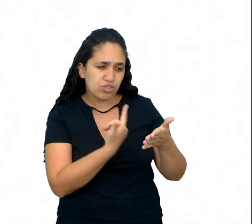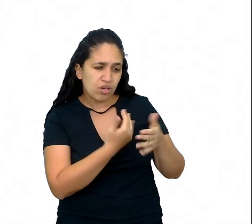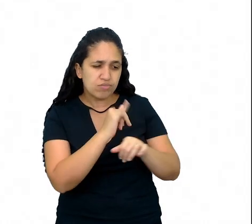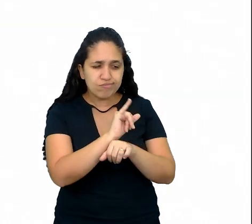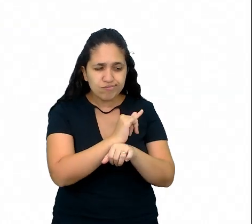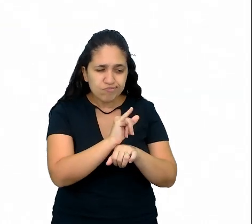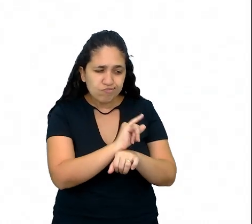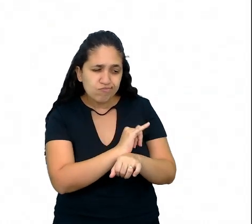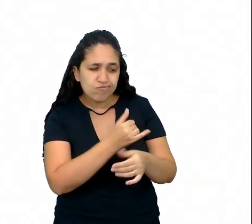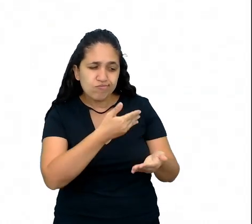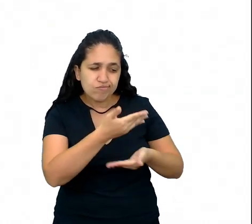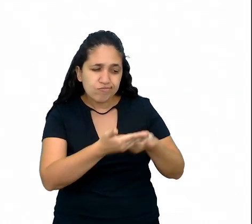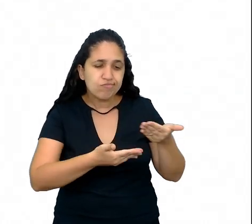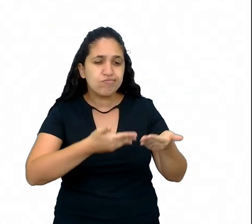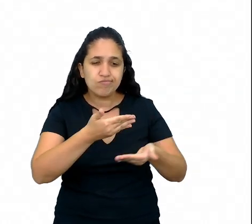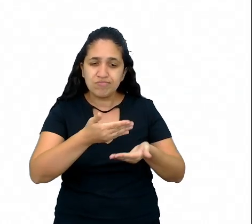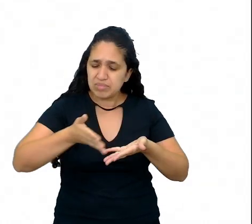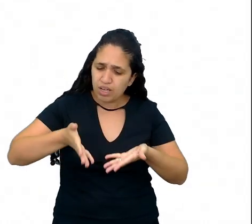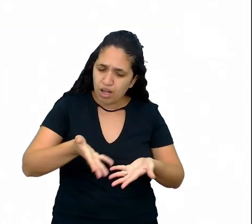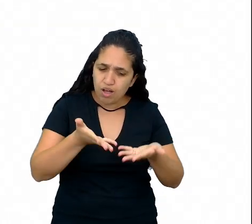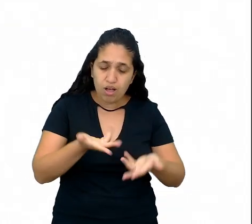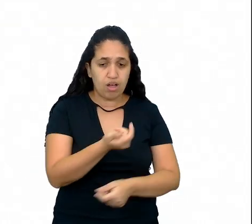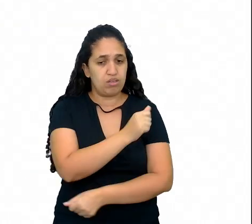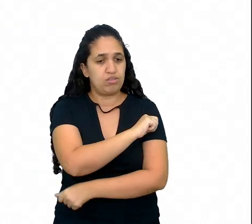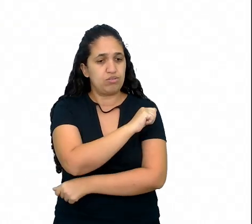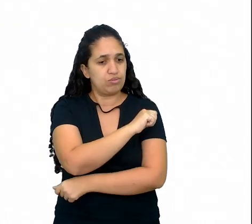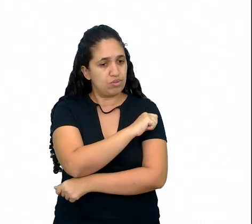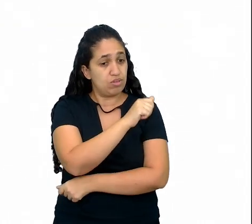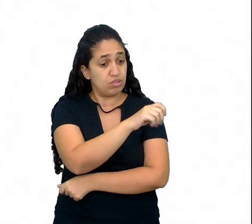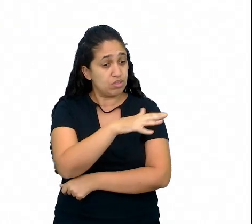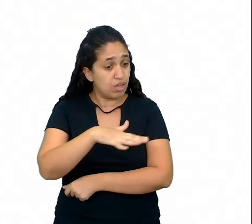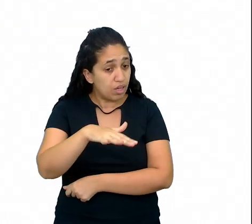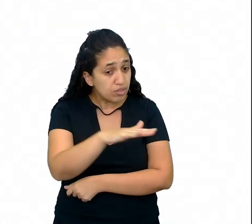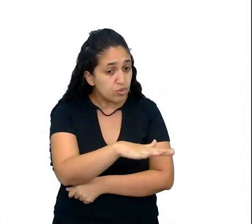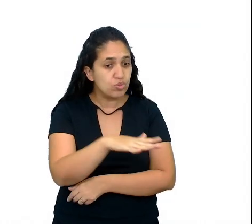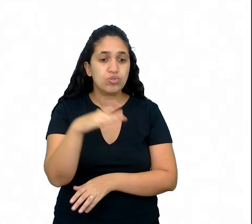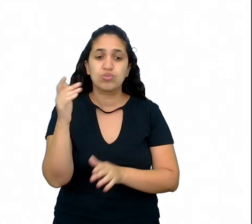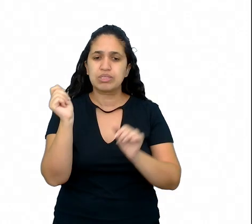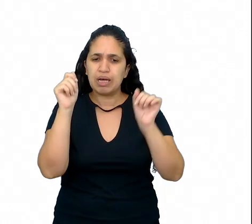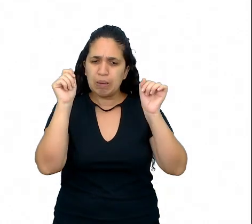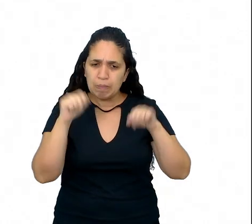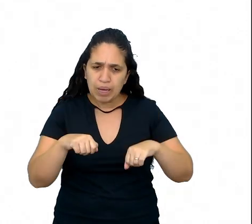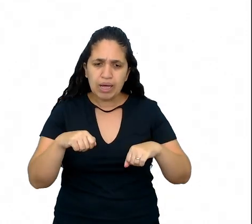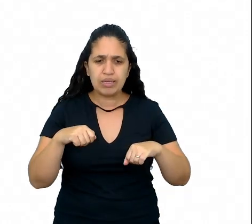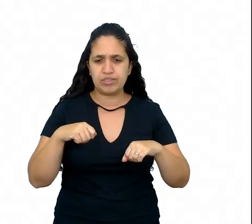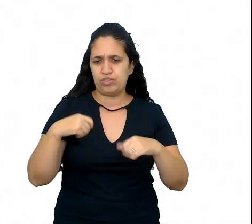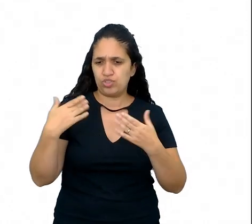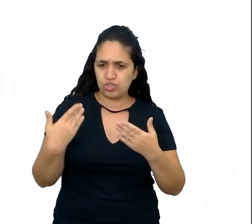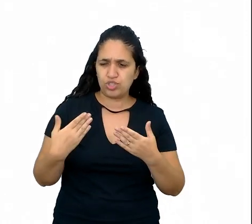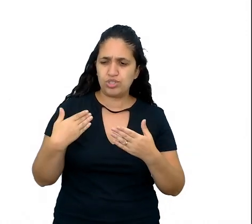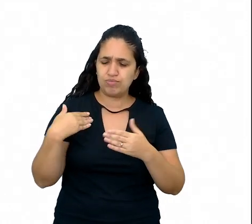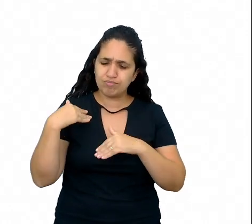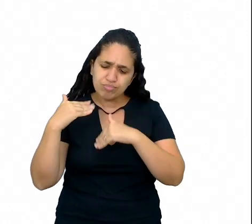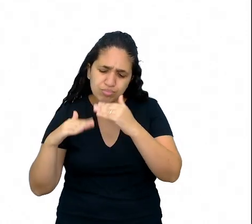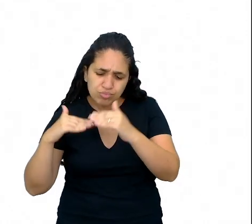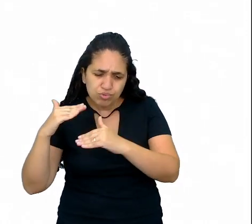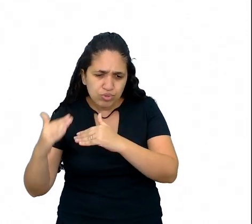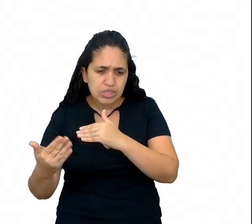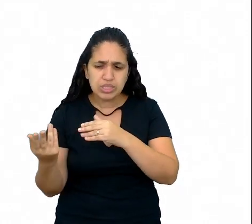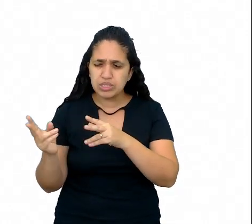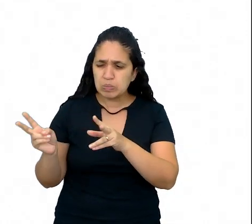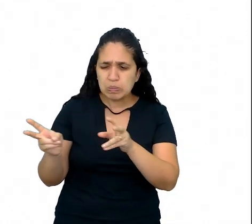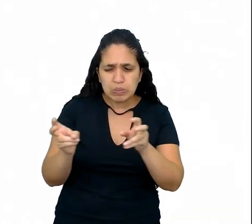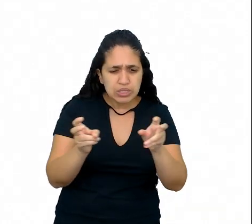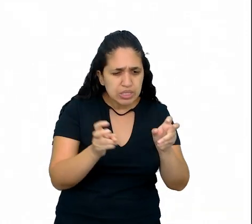intervenções, propiciar para que os estudantes, né, consigam construir, para que os estudantes